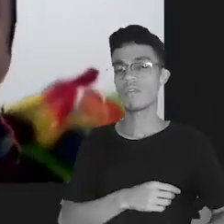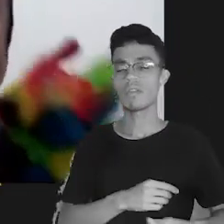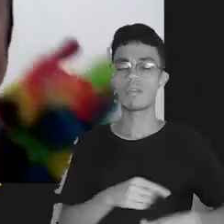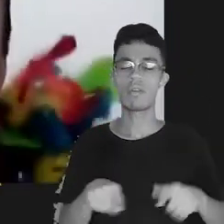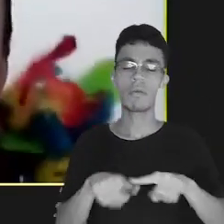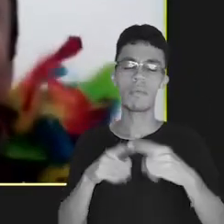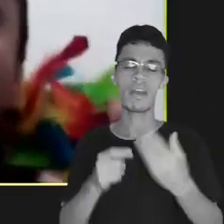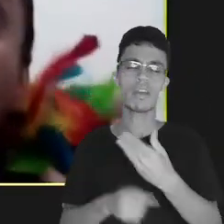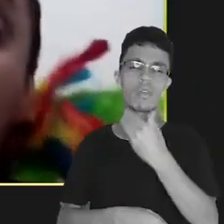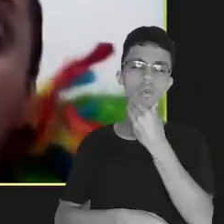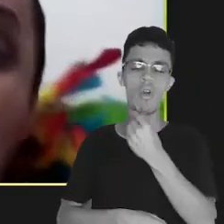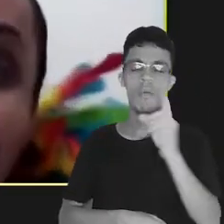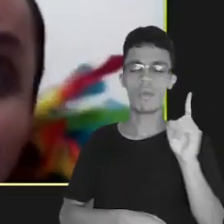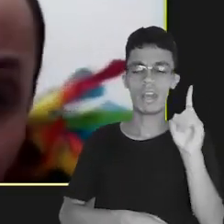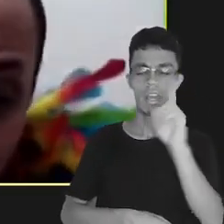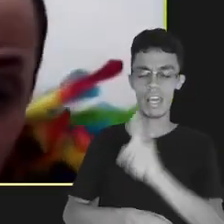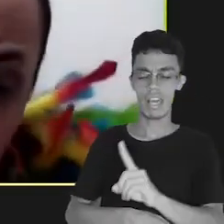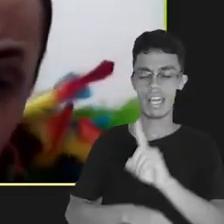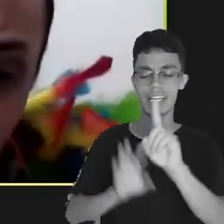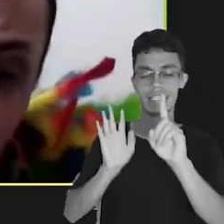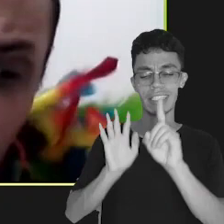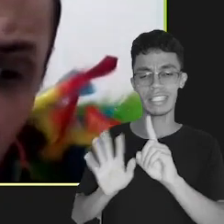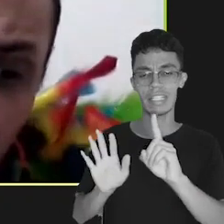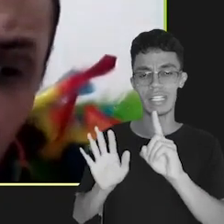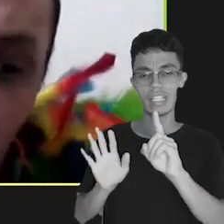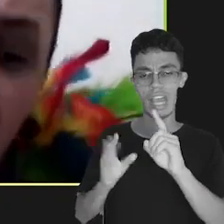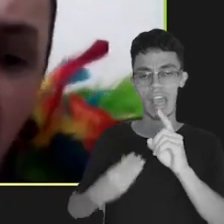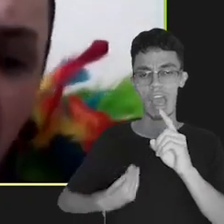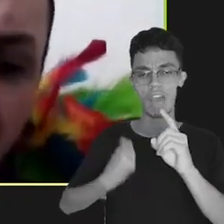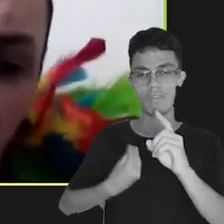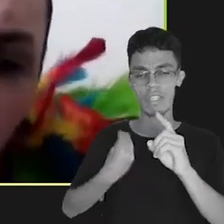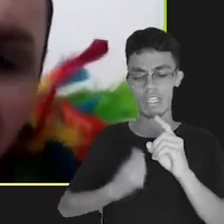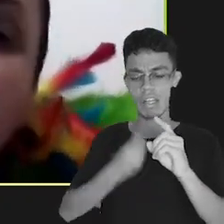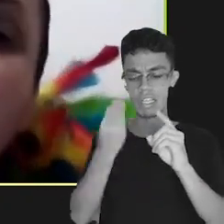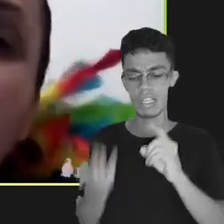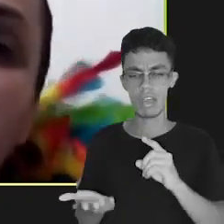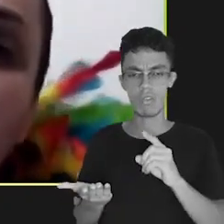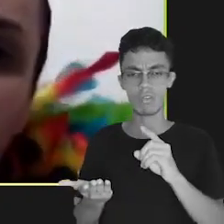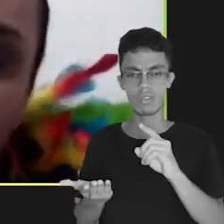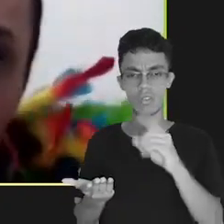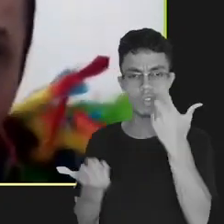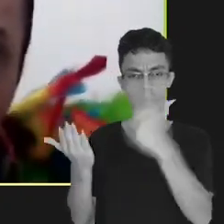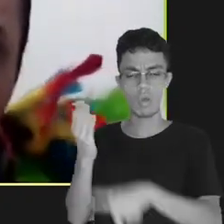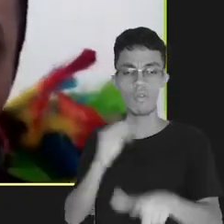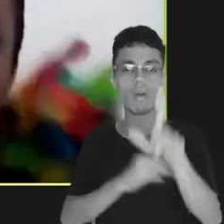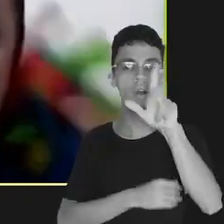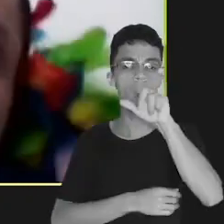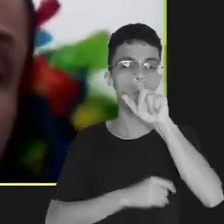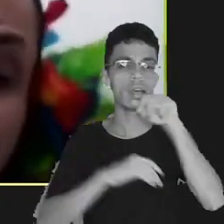alguém? Ressuscitou um pássaro. Era uma ave contente.